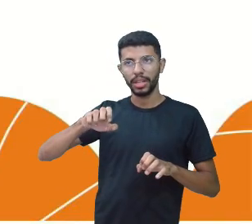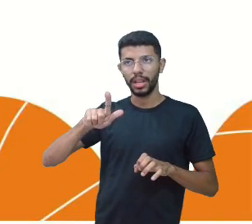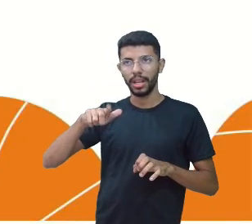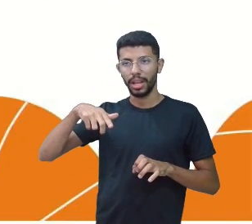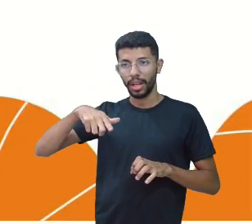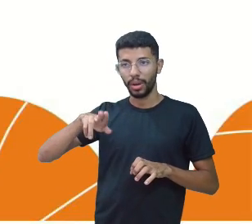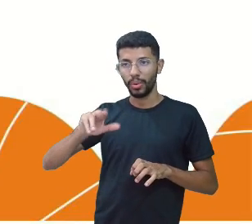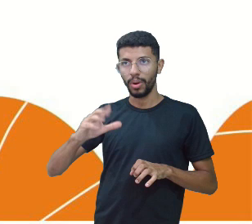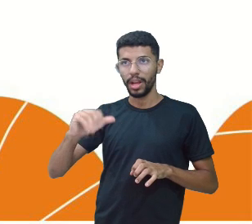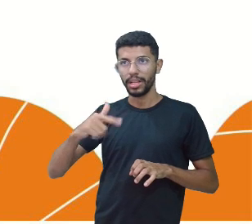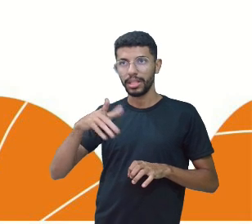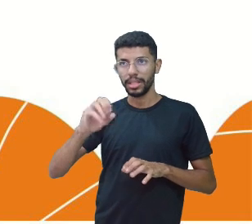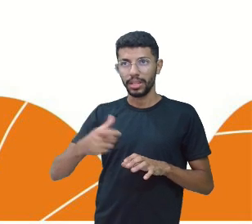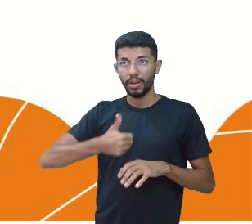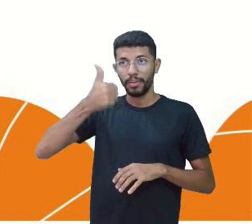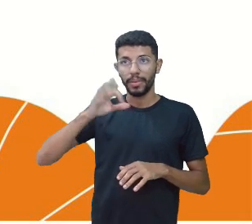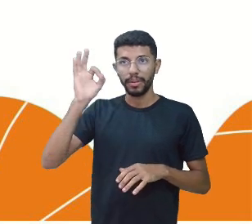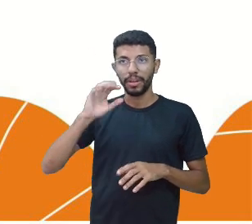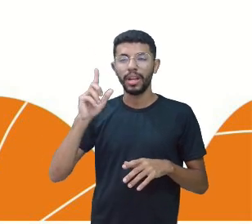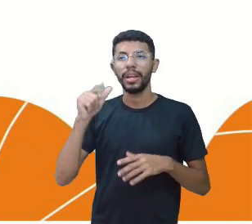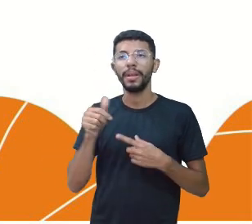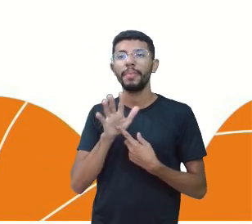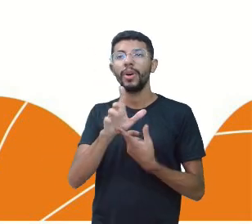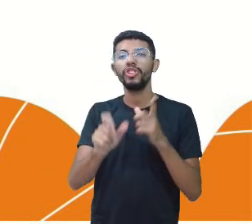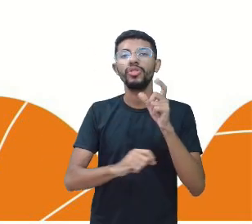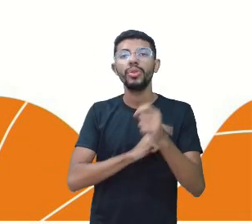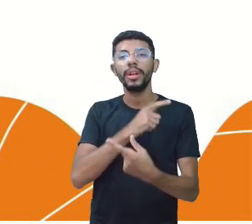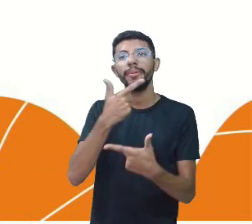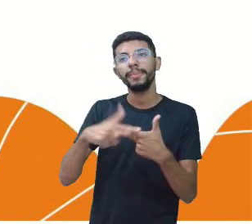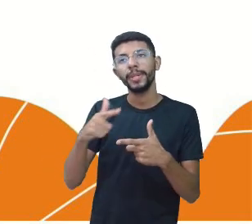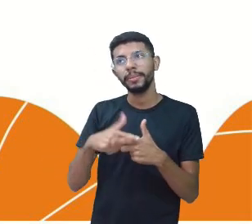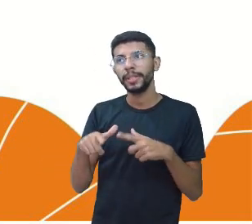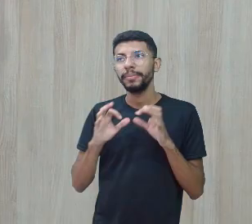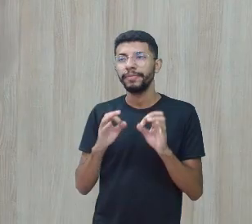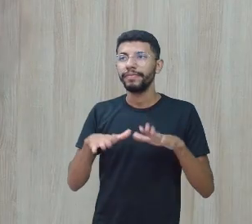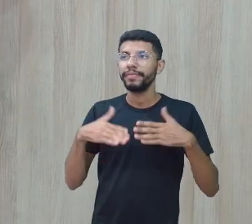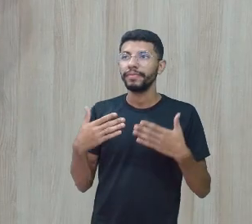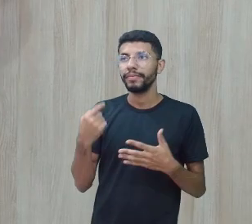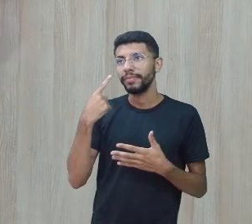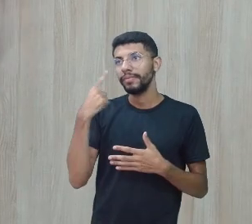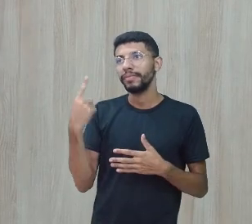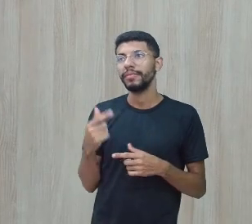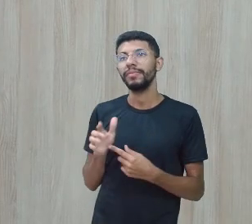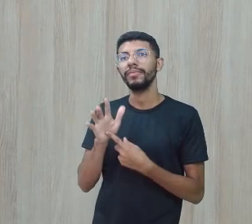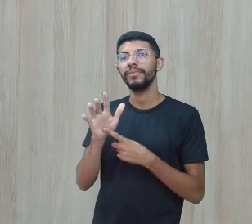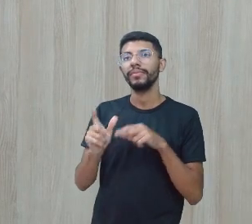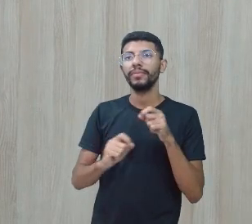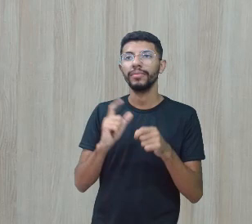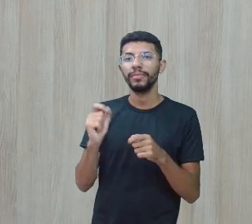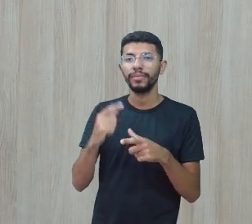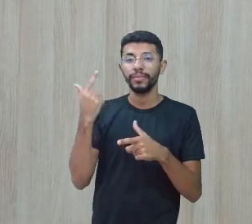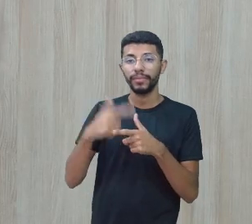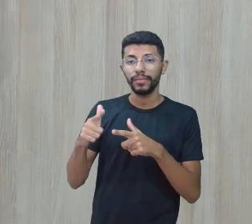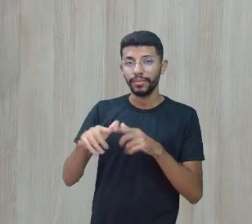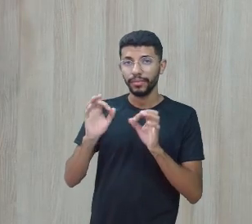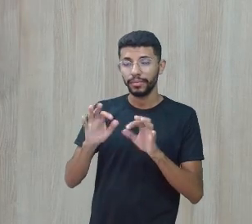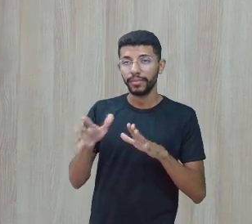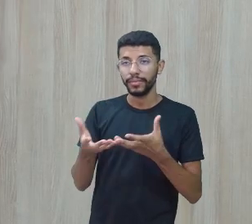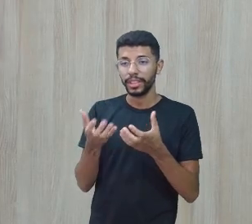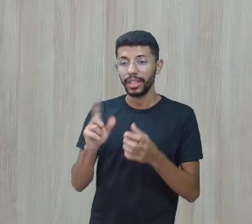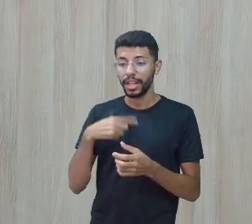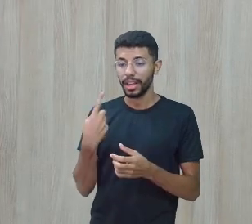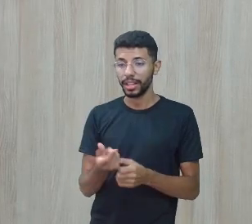inequação de primeiro grau que expresse um problema. Então, ele vai dar uma situação-problema e quer que a